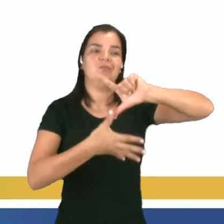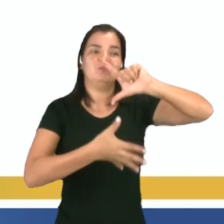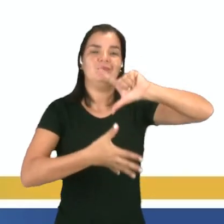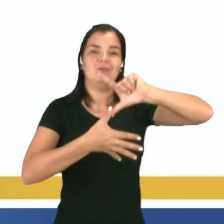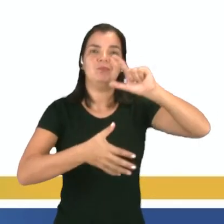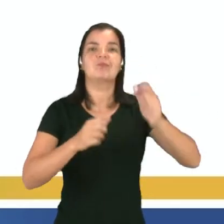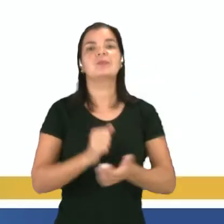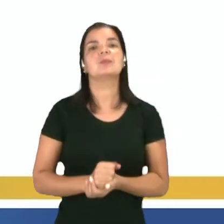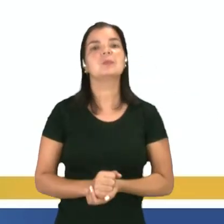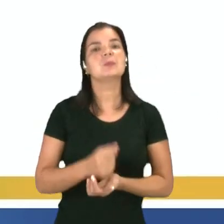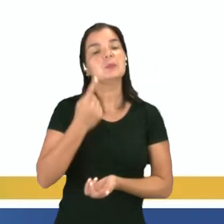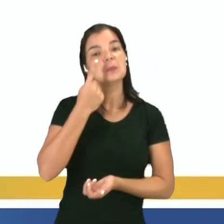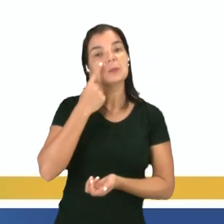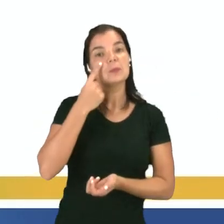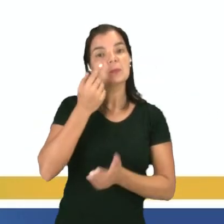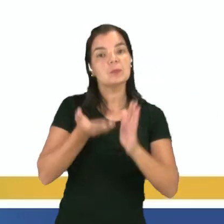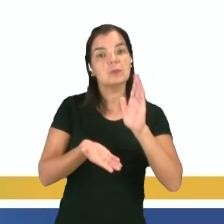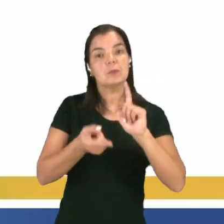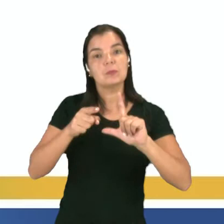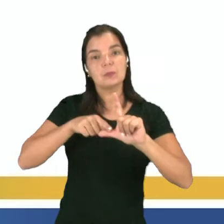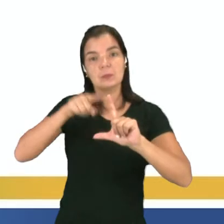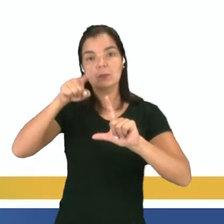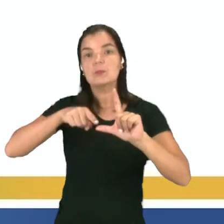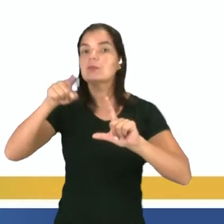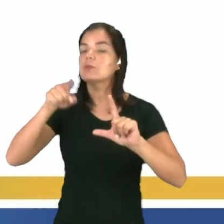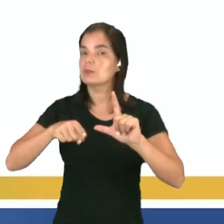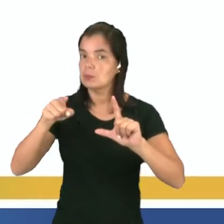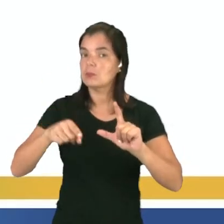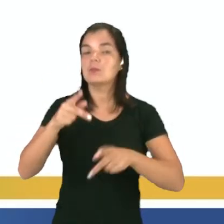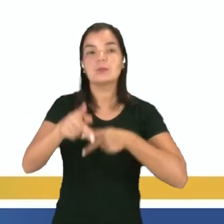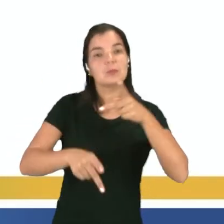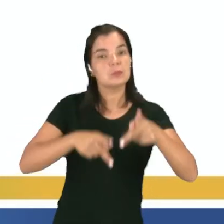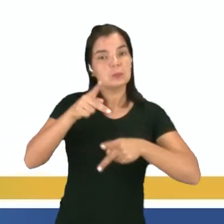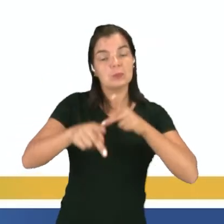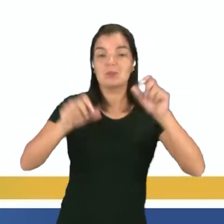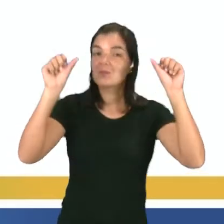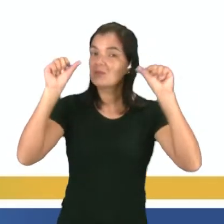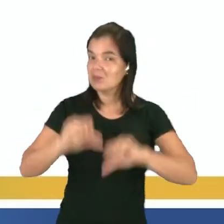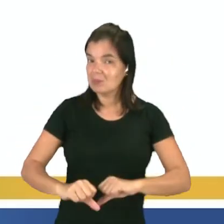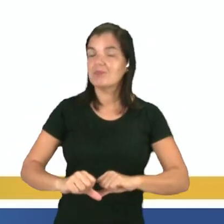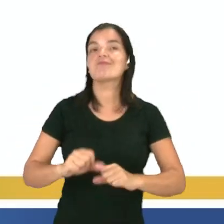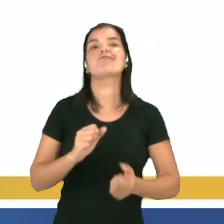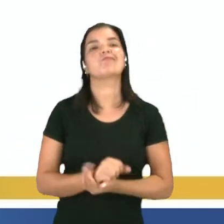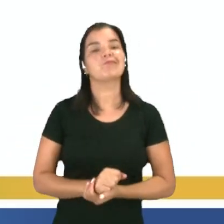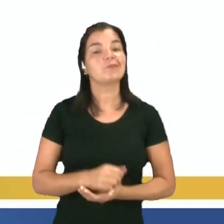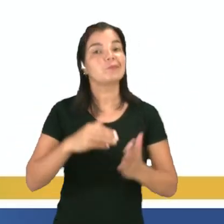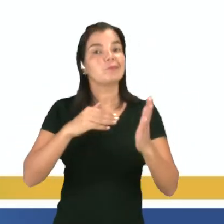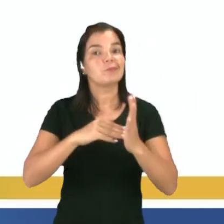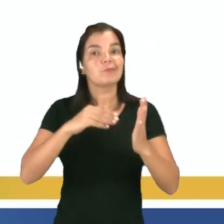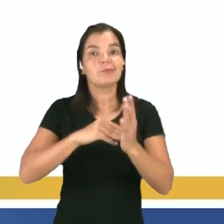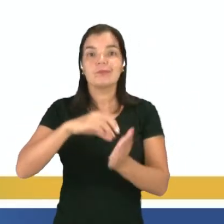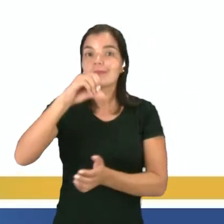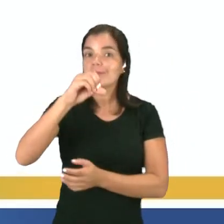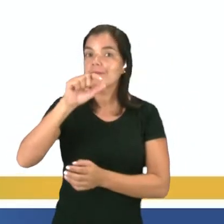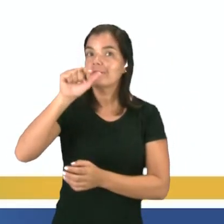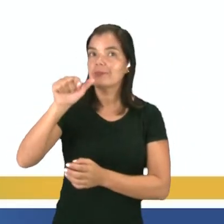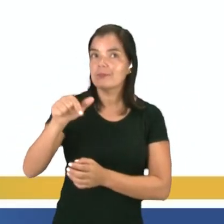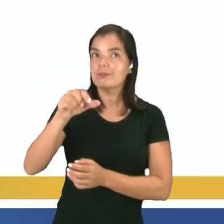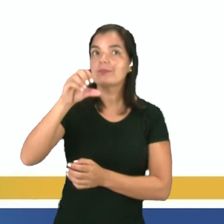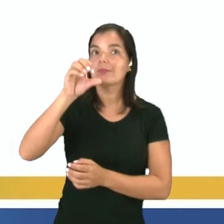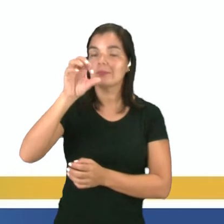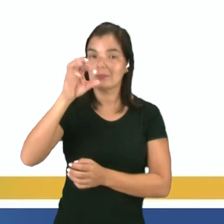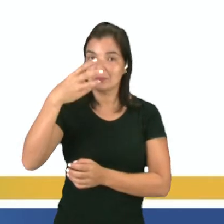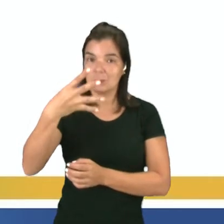per capita, a melhor medida de bem-estar material da população, cairia ainda mais, até